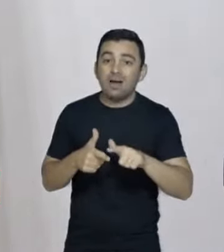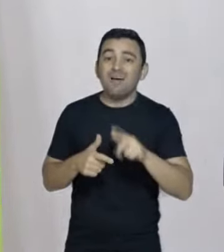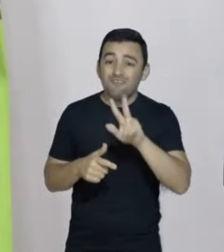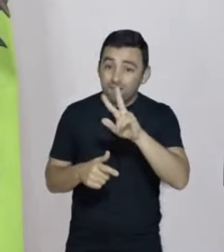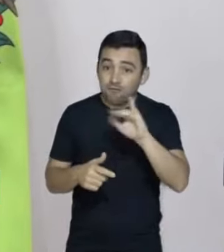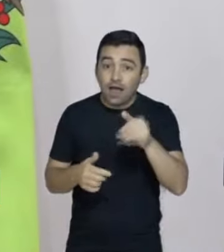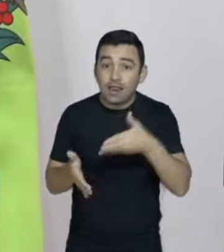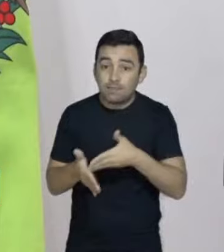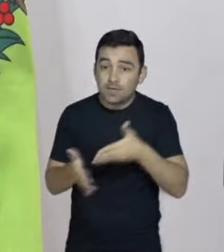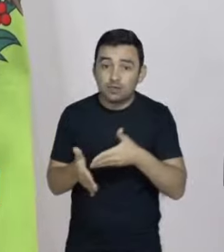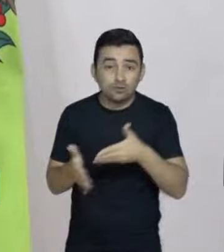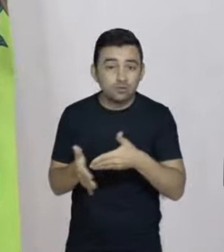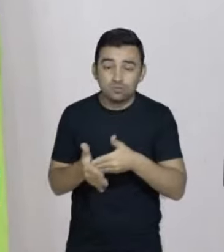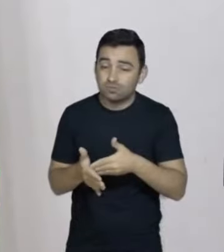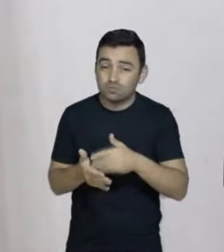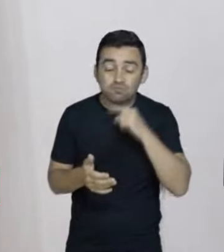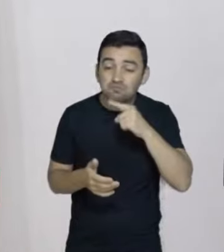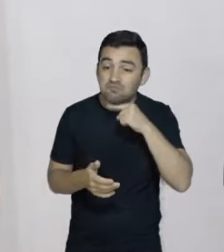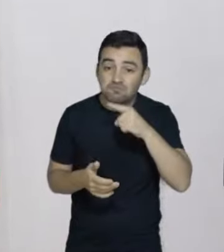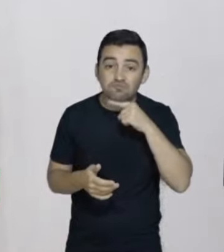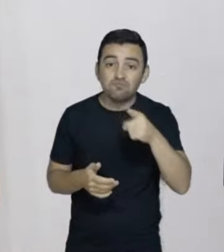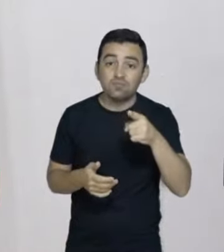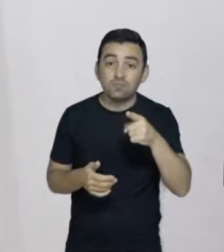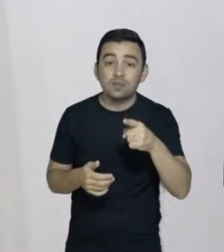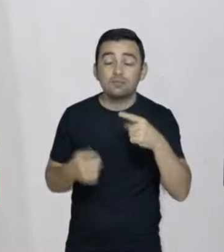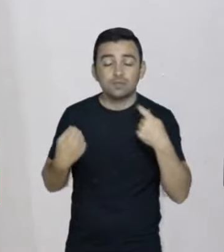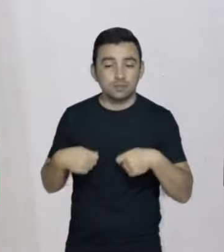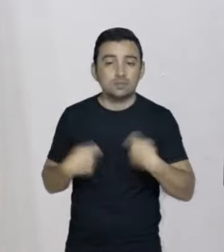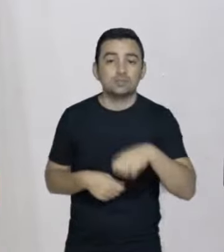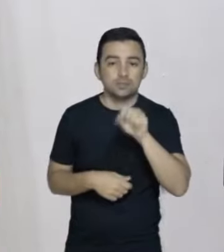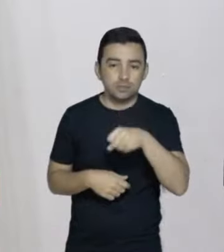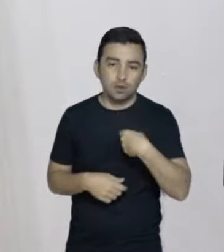aceitável ali pela população daquela cidade e precisa sim, por isso que eu